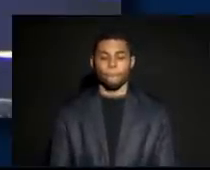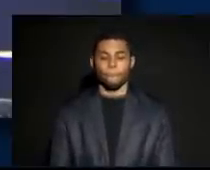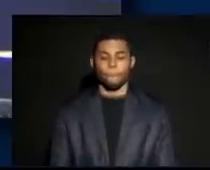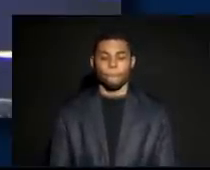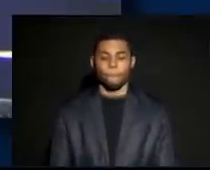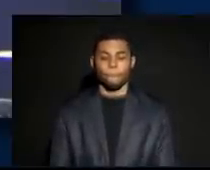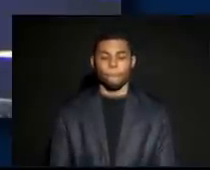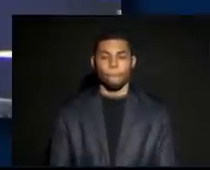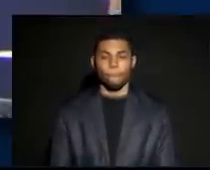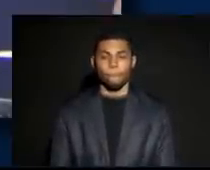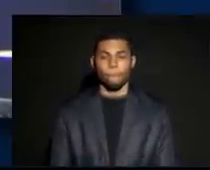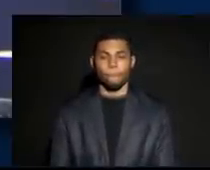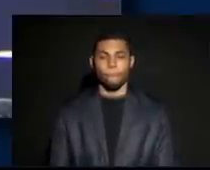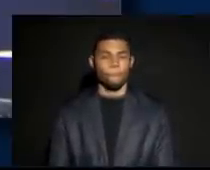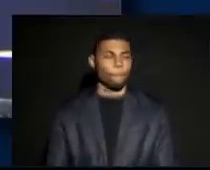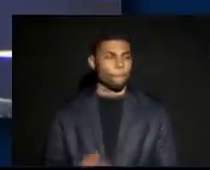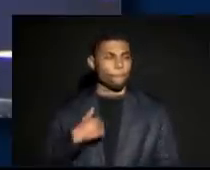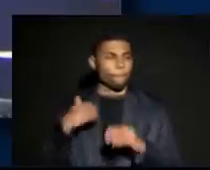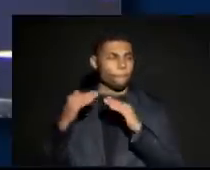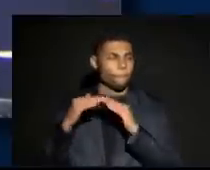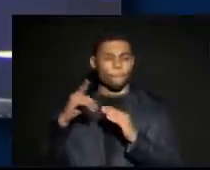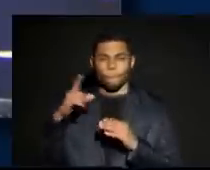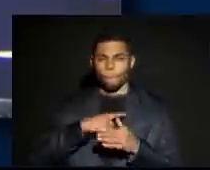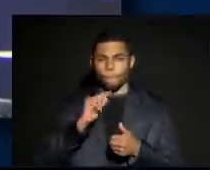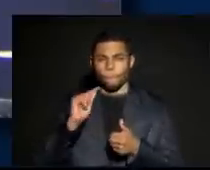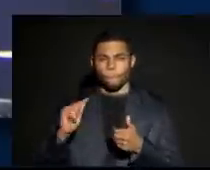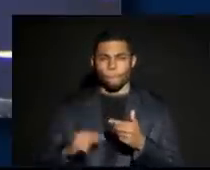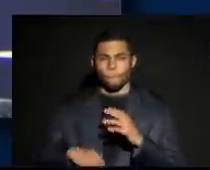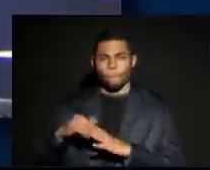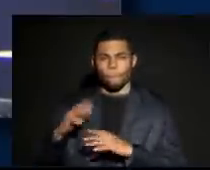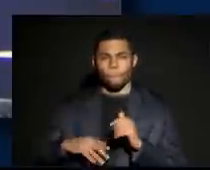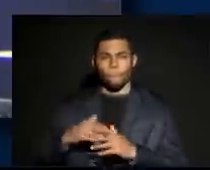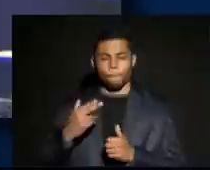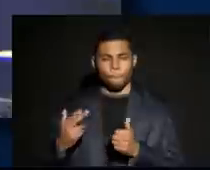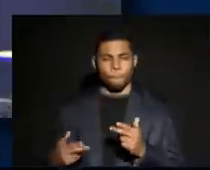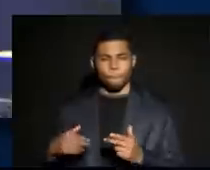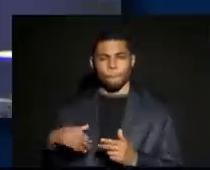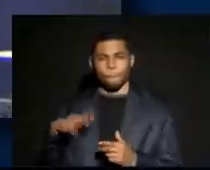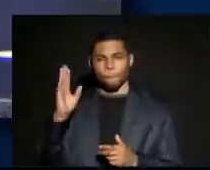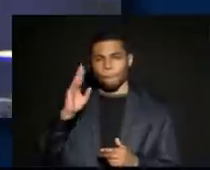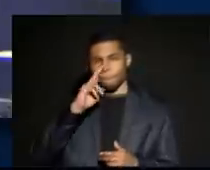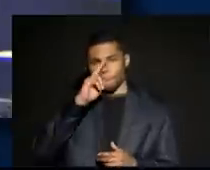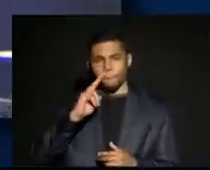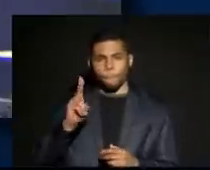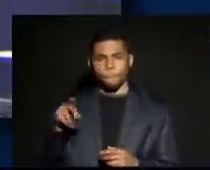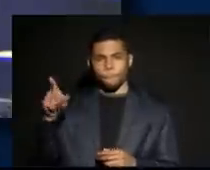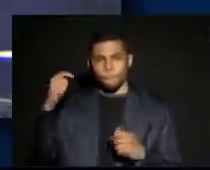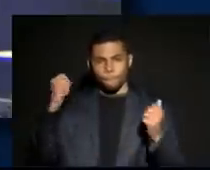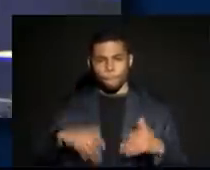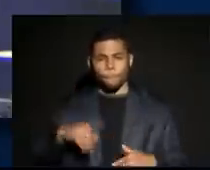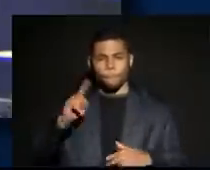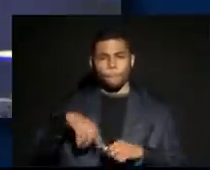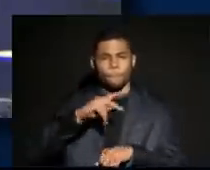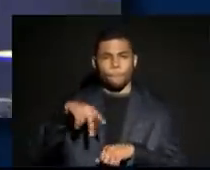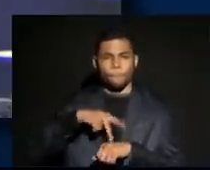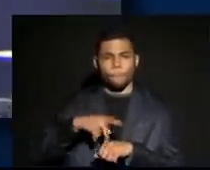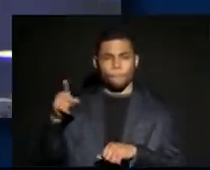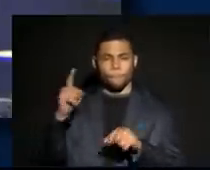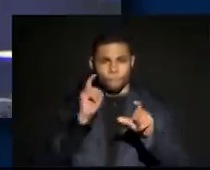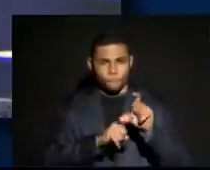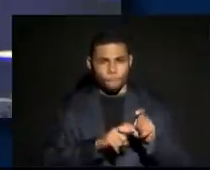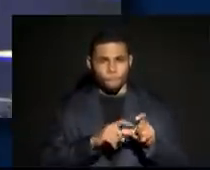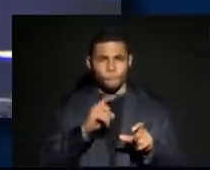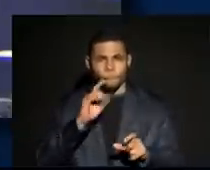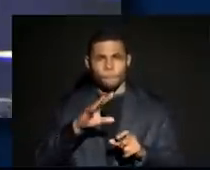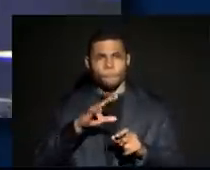assim eu concordo que eles têm muitos instrumentos para evitar uma crise mais grave é que você mexeu no wi-fi o que não